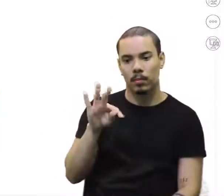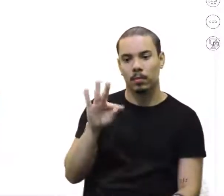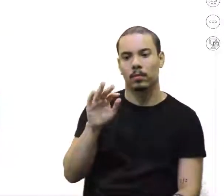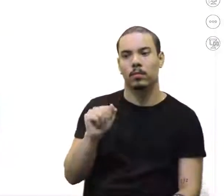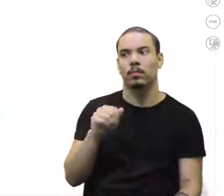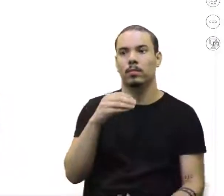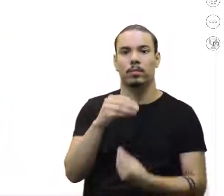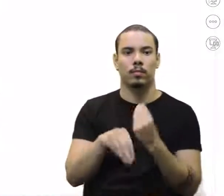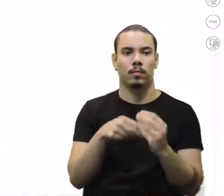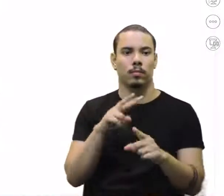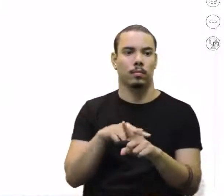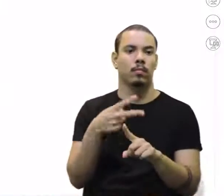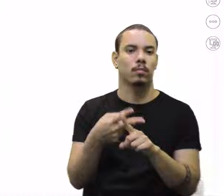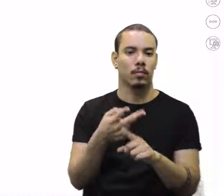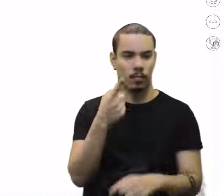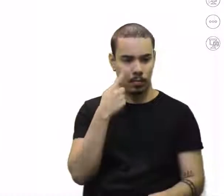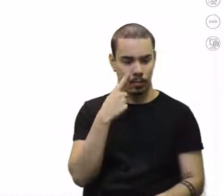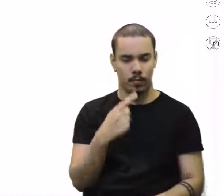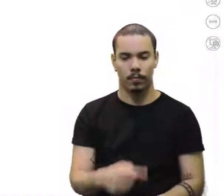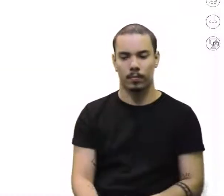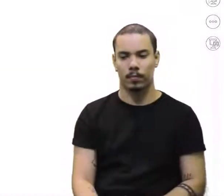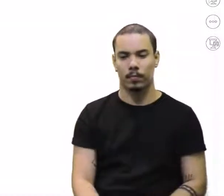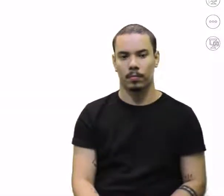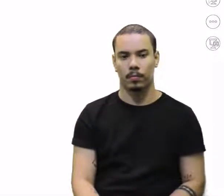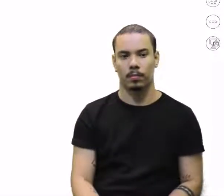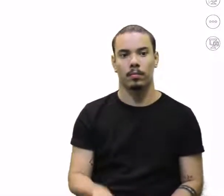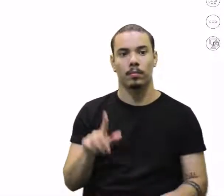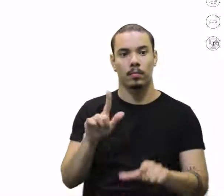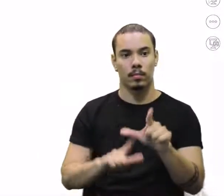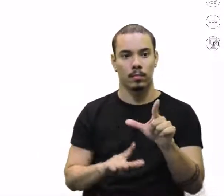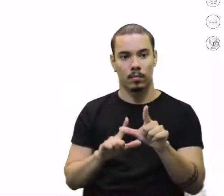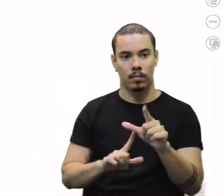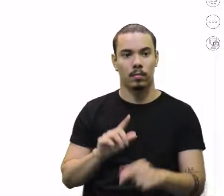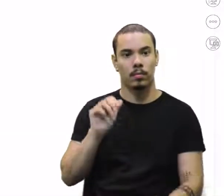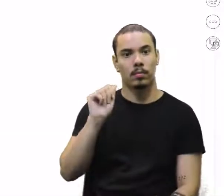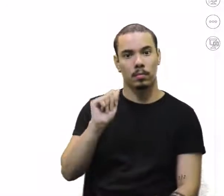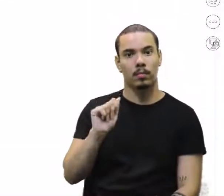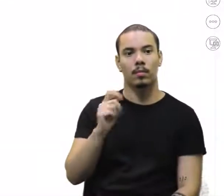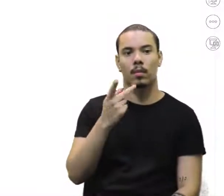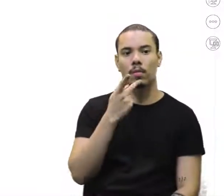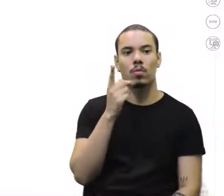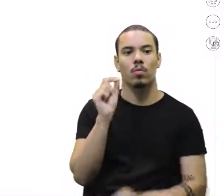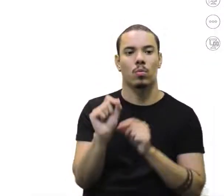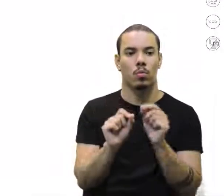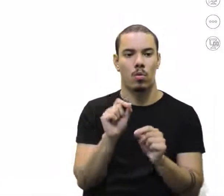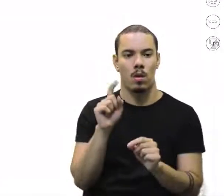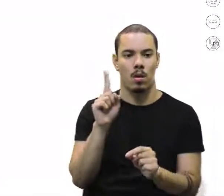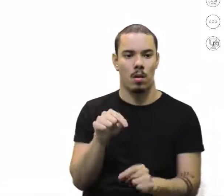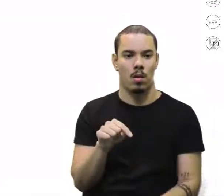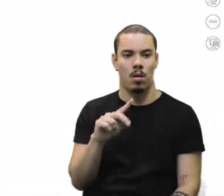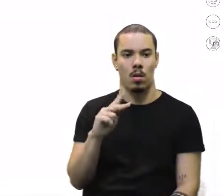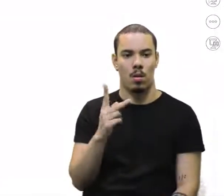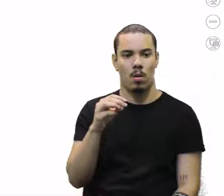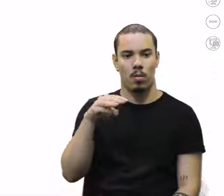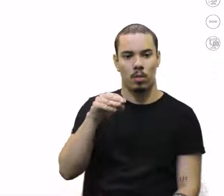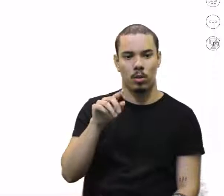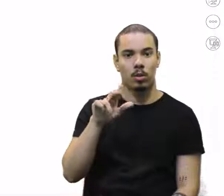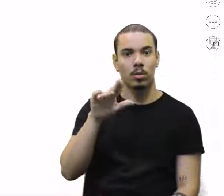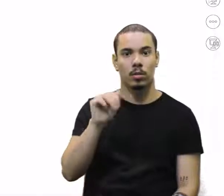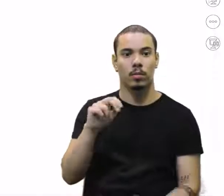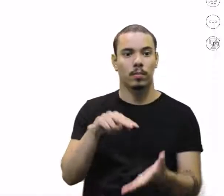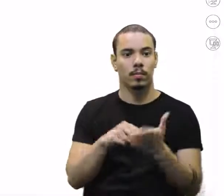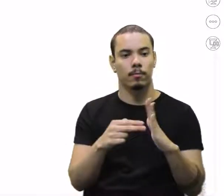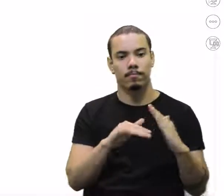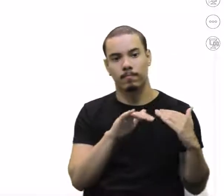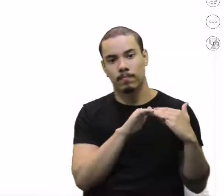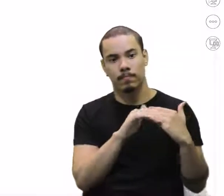e heterogênea. Vamos lá? Na letra A de cara, ela fala homogênea. Homogênea é quando nós temos sequência somente